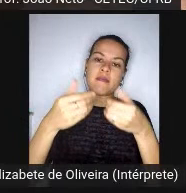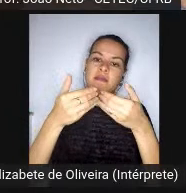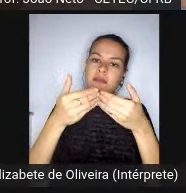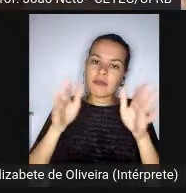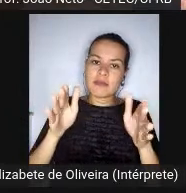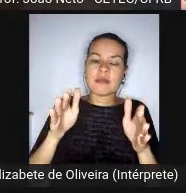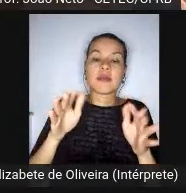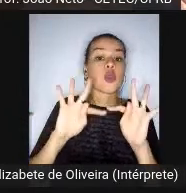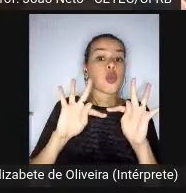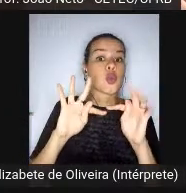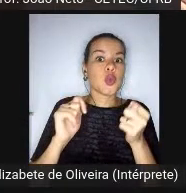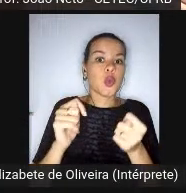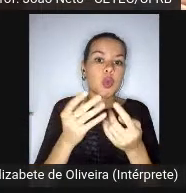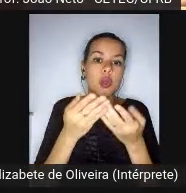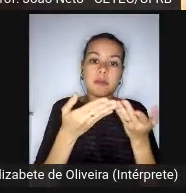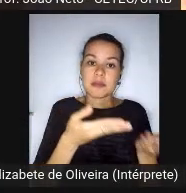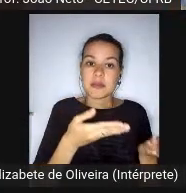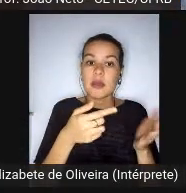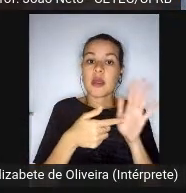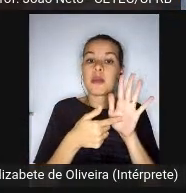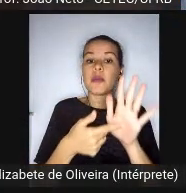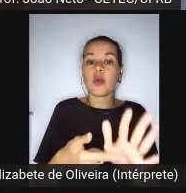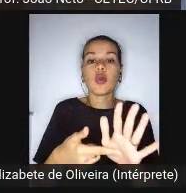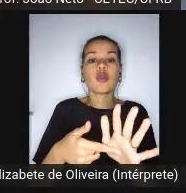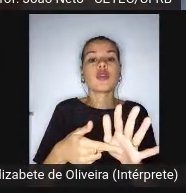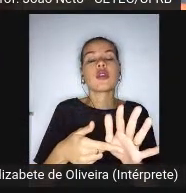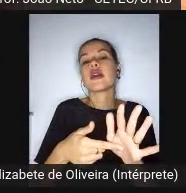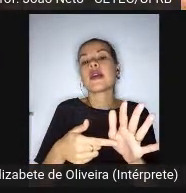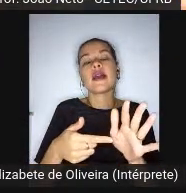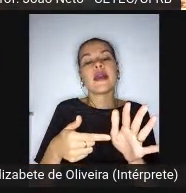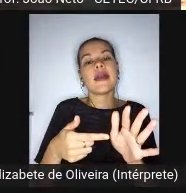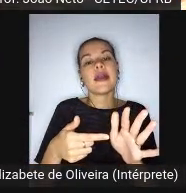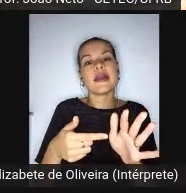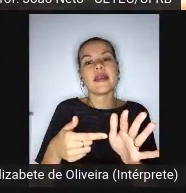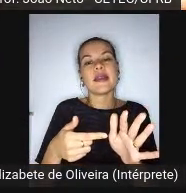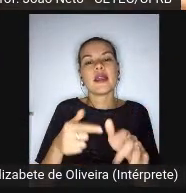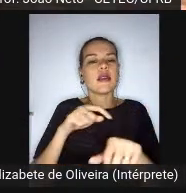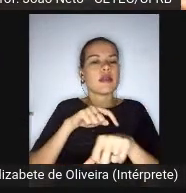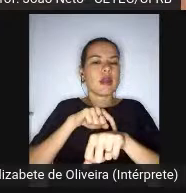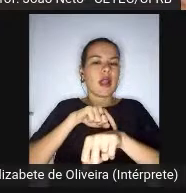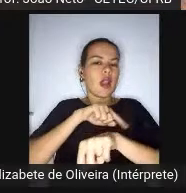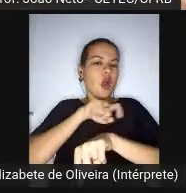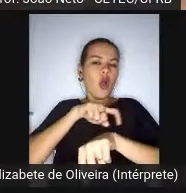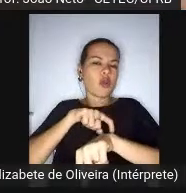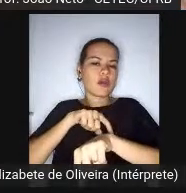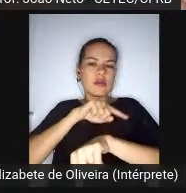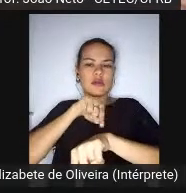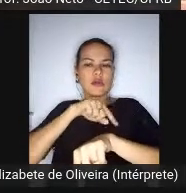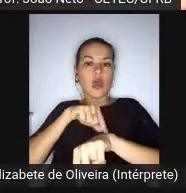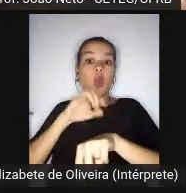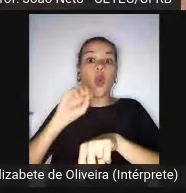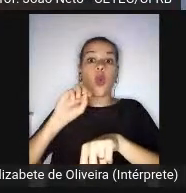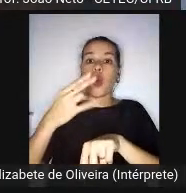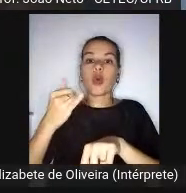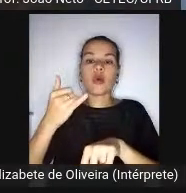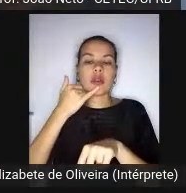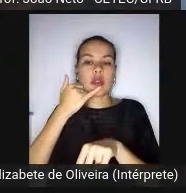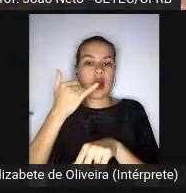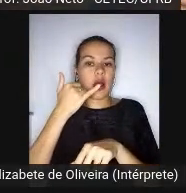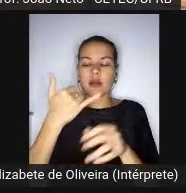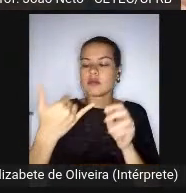partir de objetos vestíveis né como um relógio inteligente ou celulares e dotando